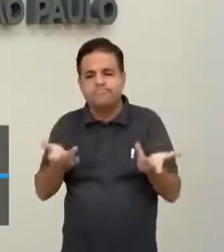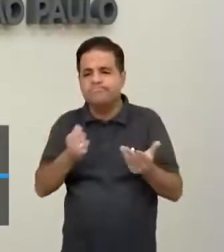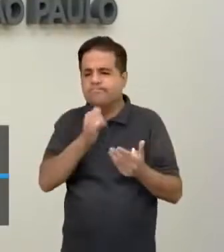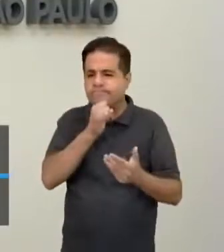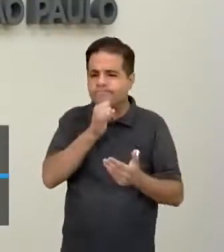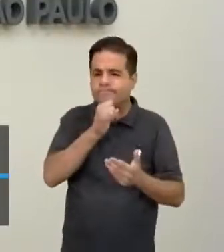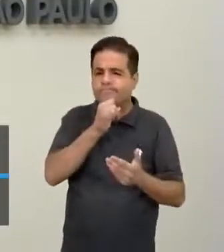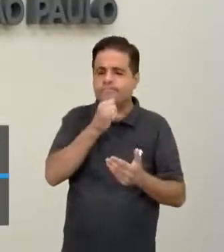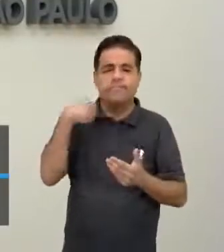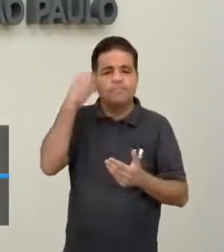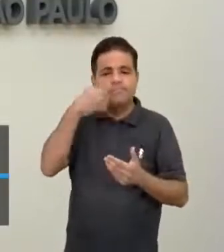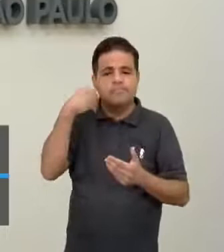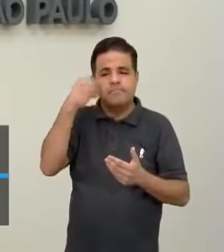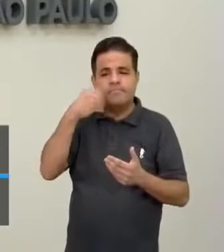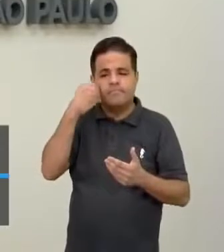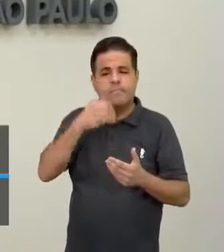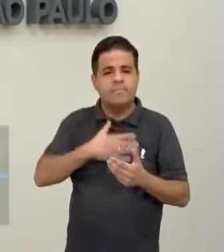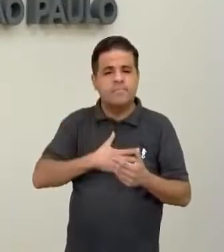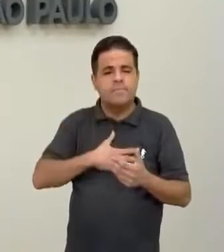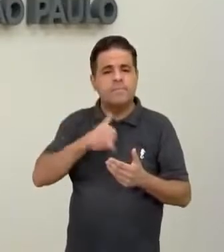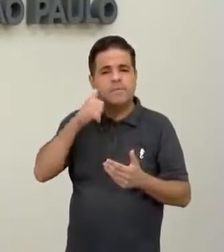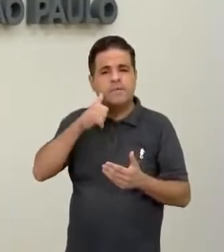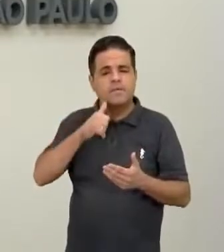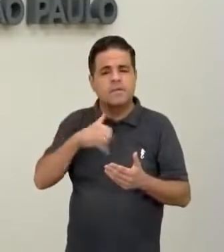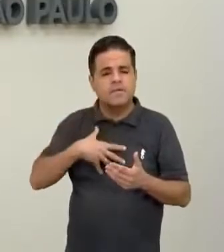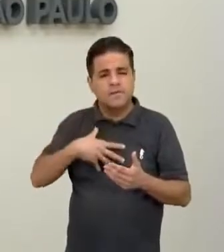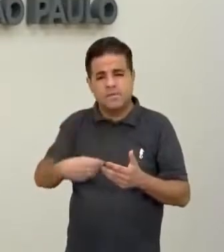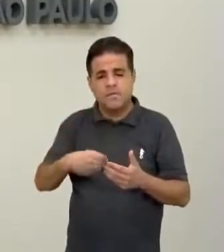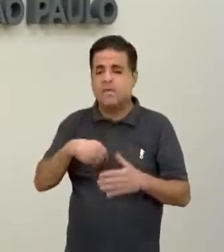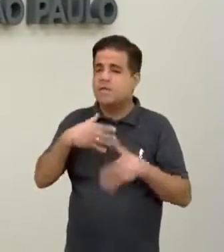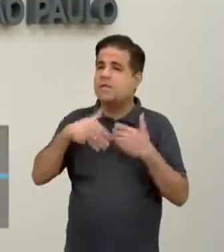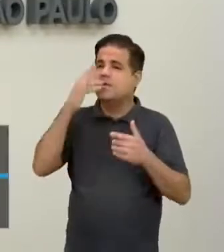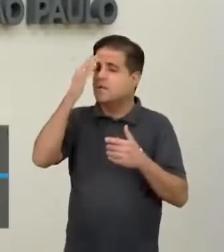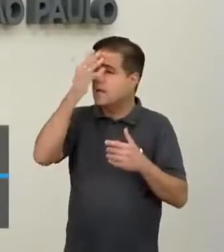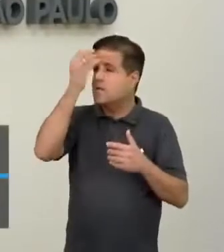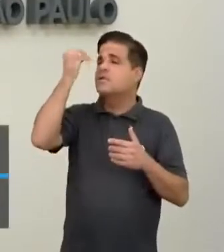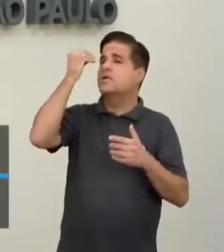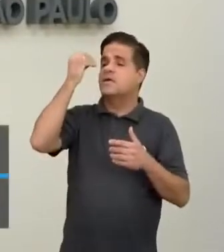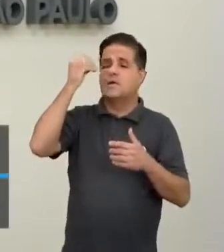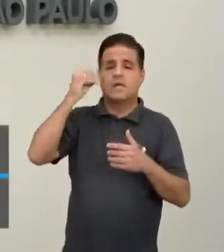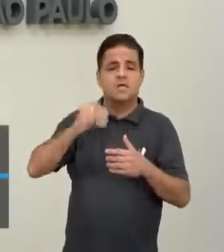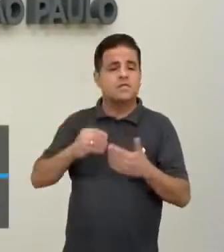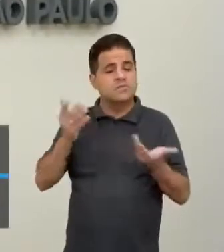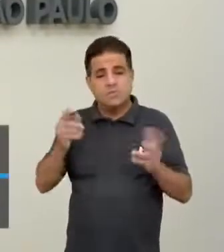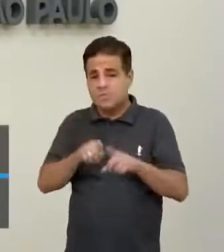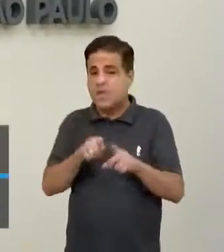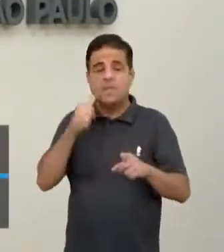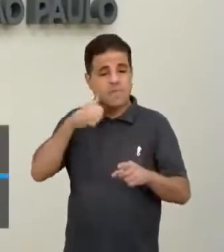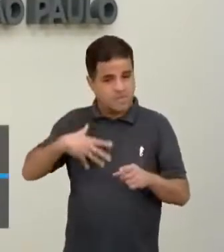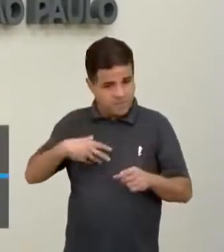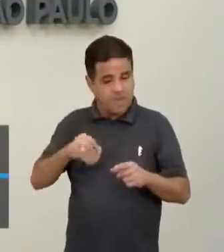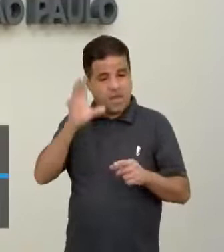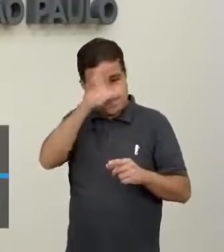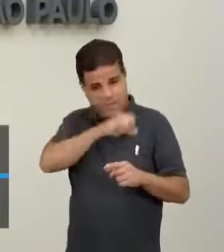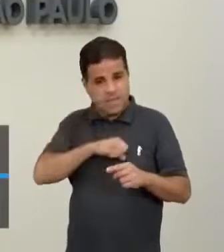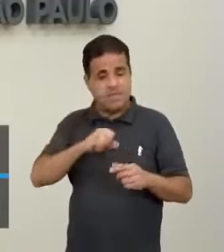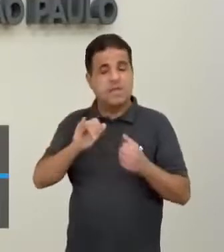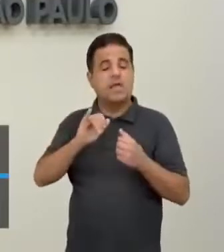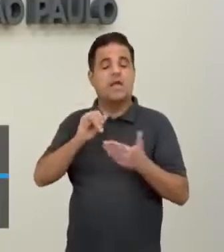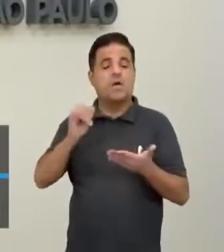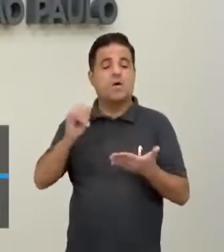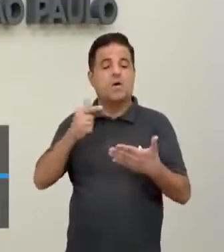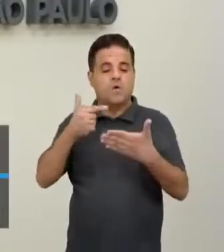eu vou falar de uma experiência minha. Eu falo com a minha filha às vezes e eu esqueço e acabo usando figuras de linguagem. Inclusive ela aprendeu recentemente sobre